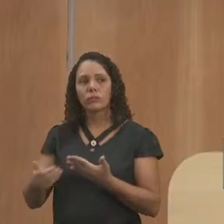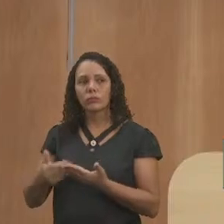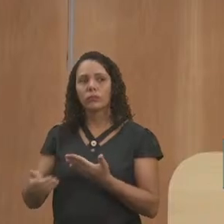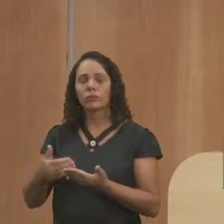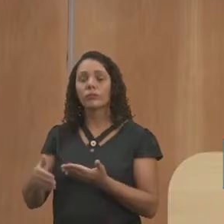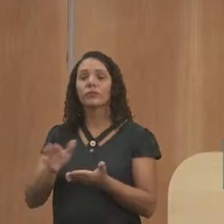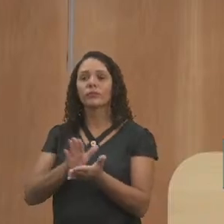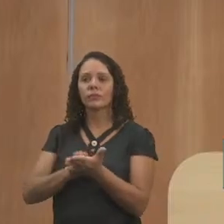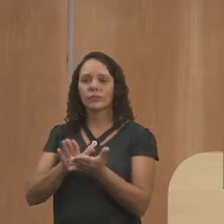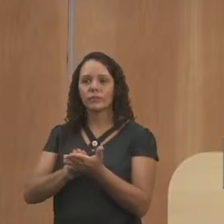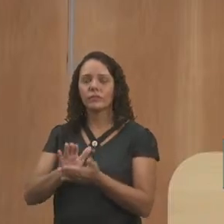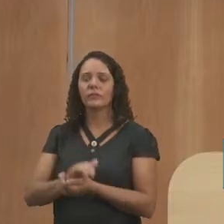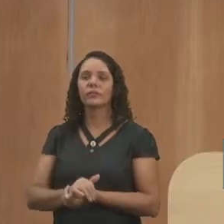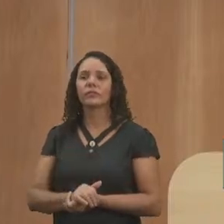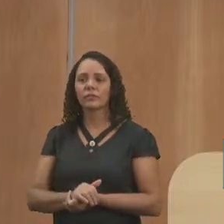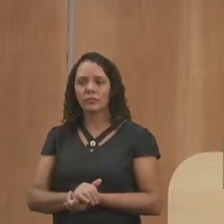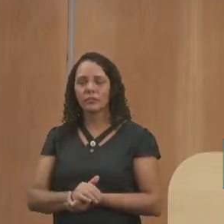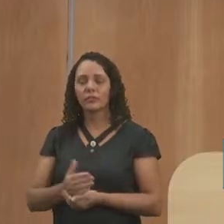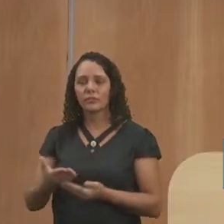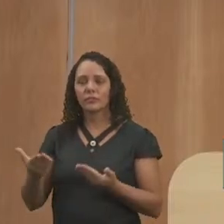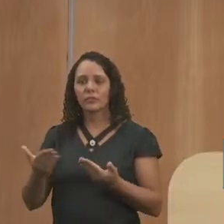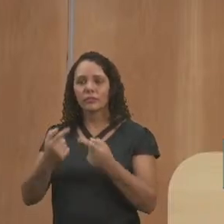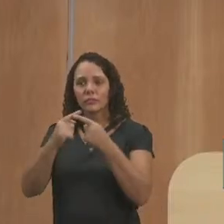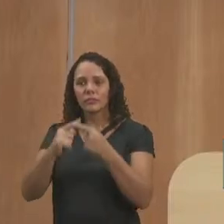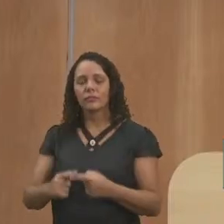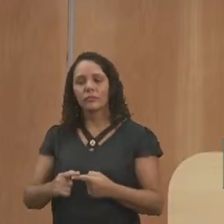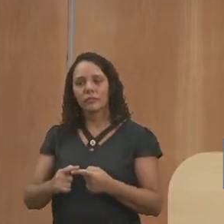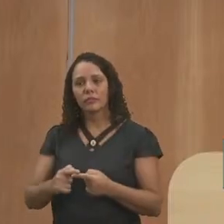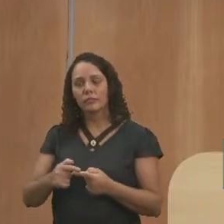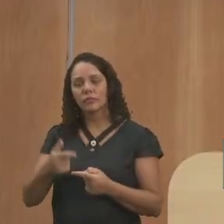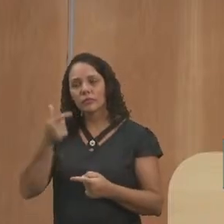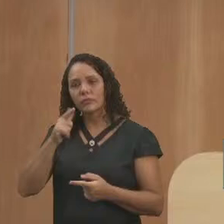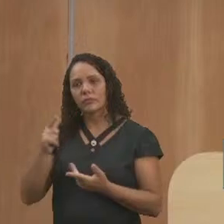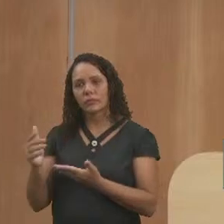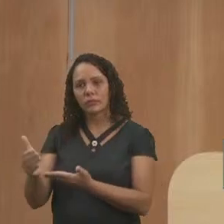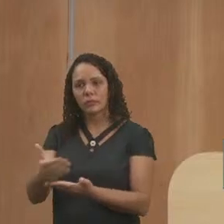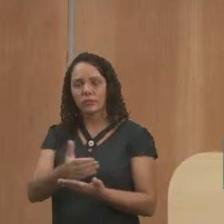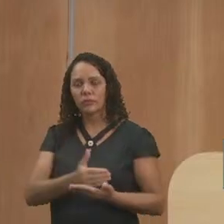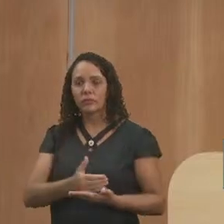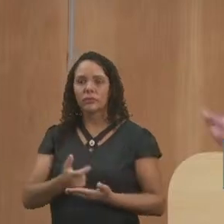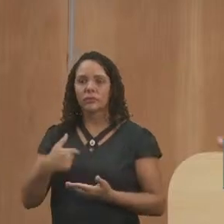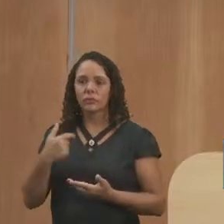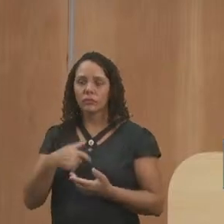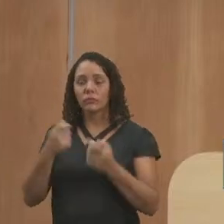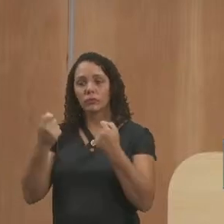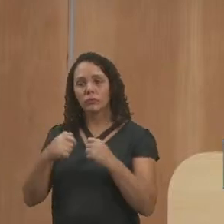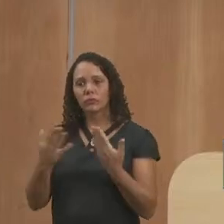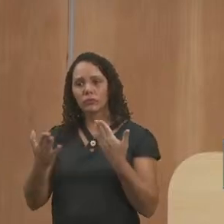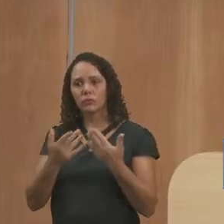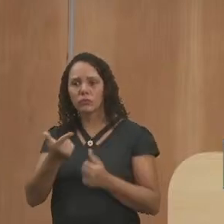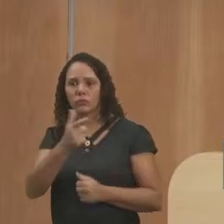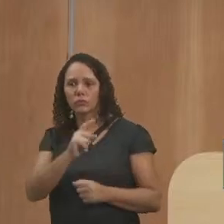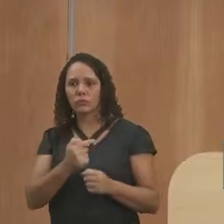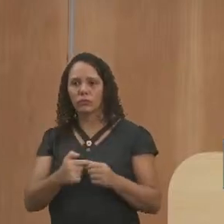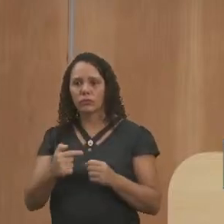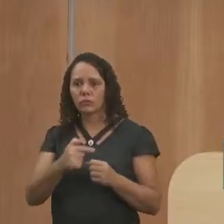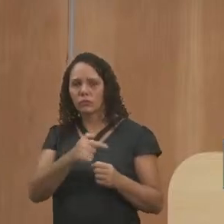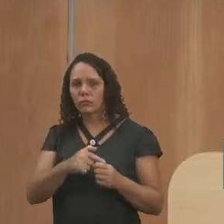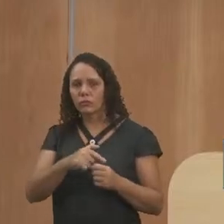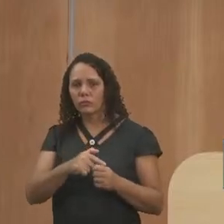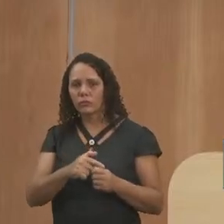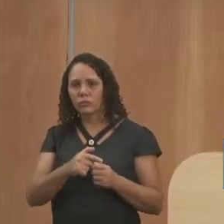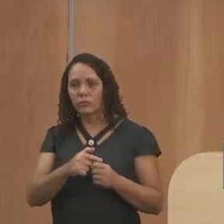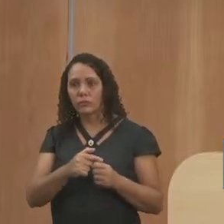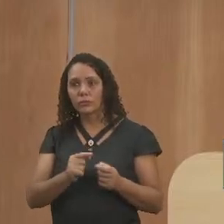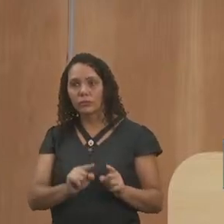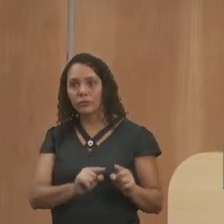grande desafio é recuperar a receita. Eu acho que há possibilidades. Quando a gente olha cidades vizinhas, a gente vê situações piores. Então, eu acho